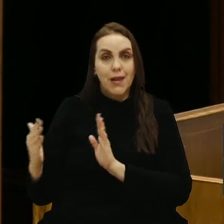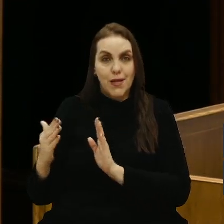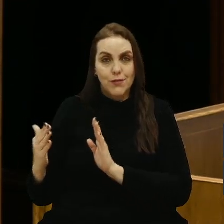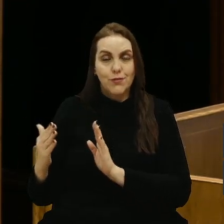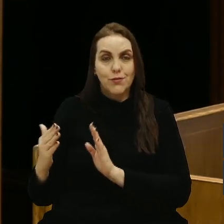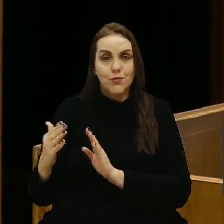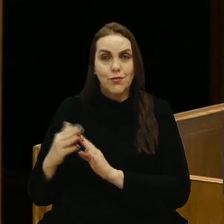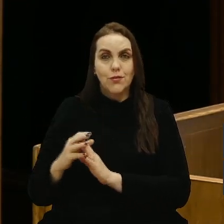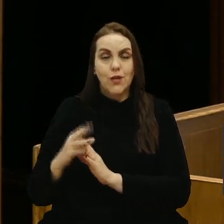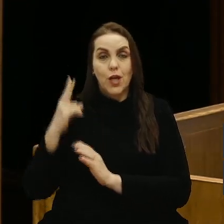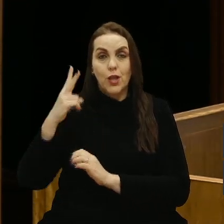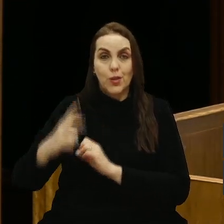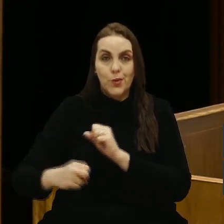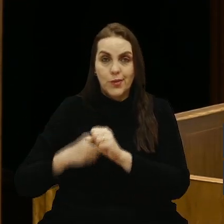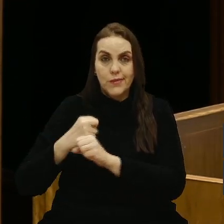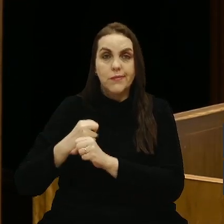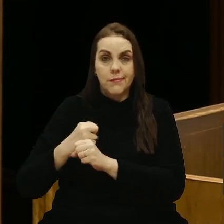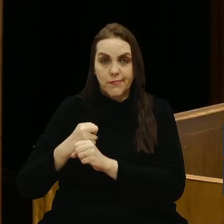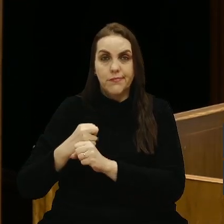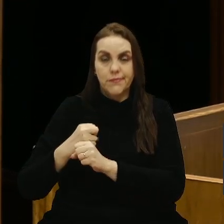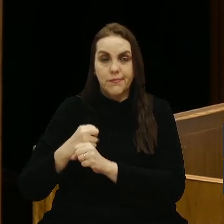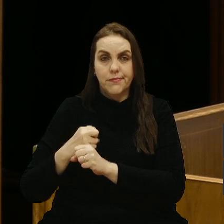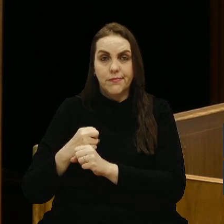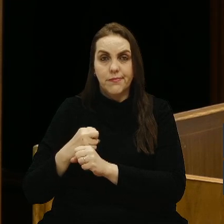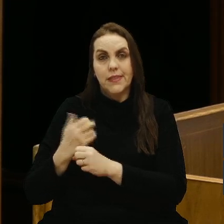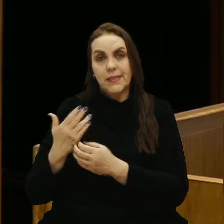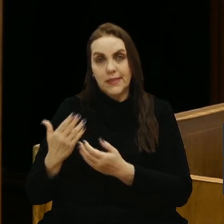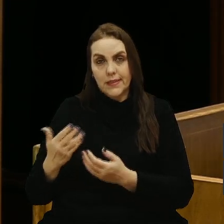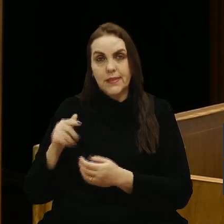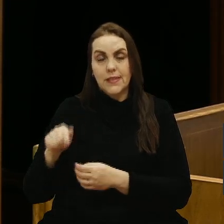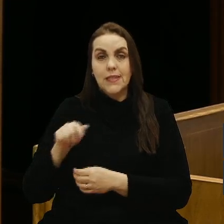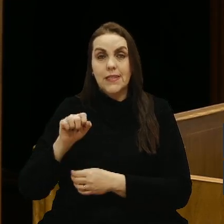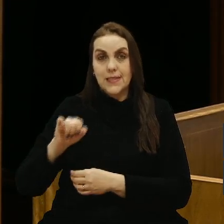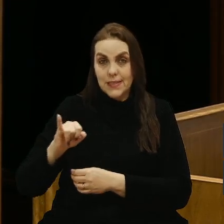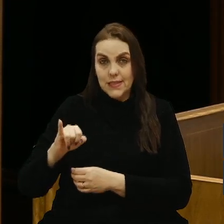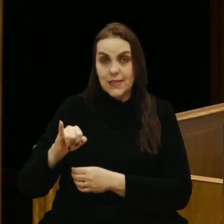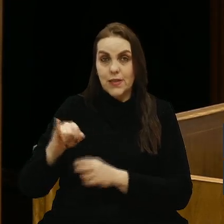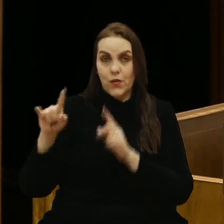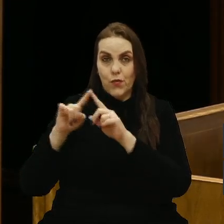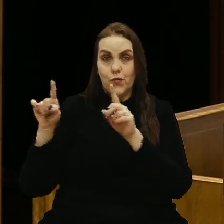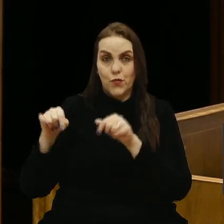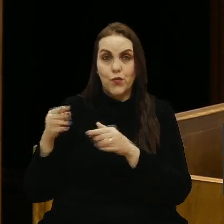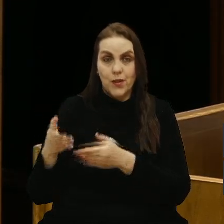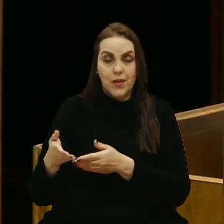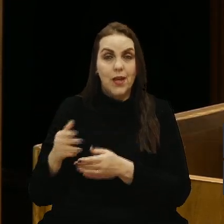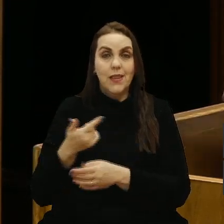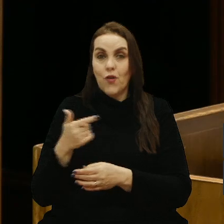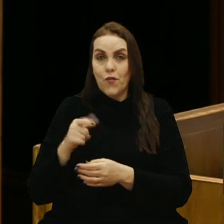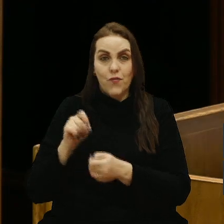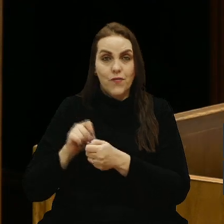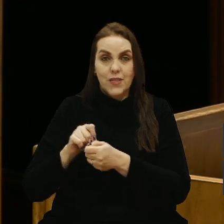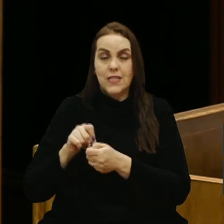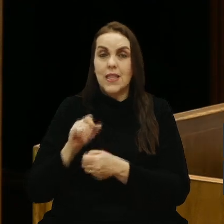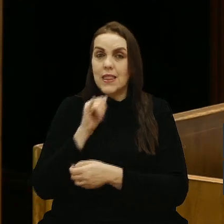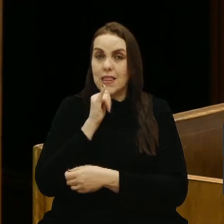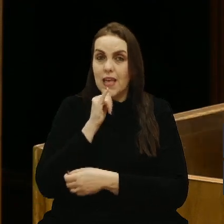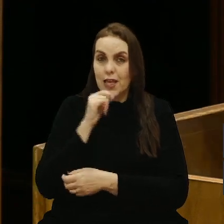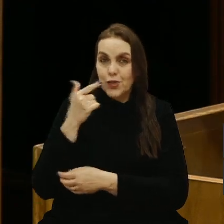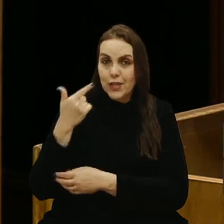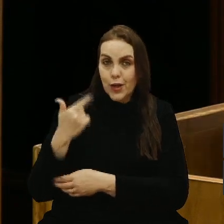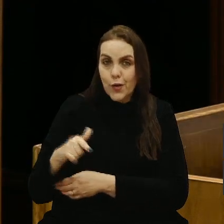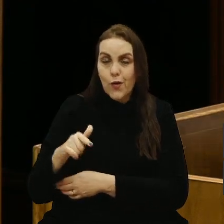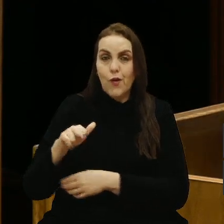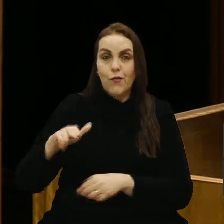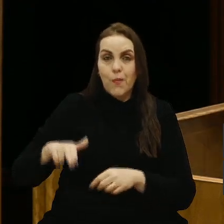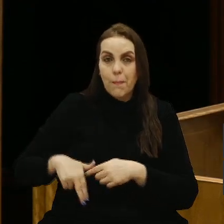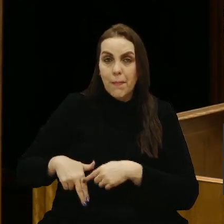a cada 2 anos. E se o agente não refaz os testes, se esse porte